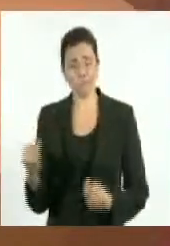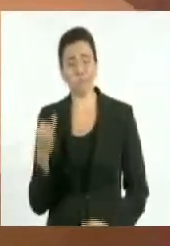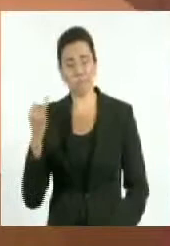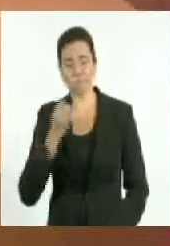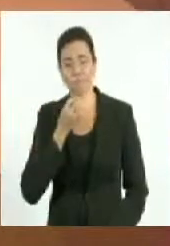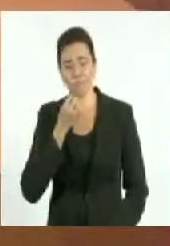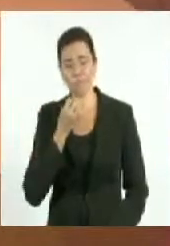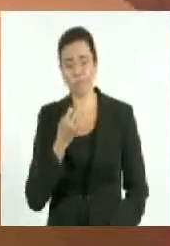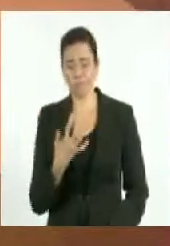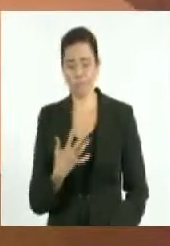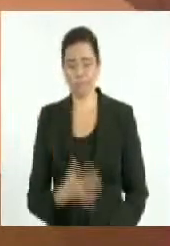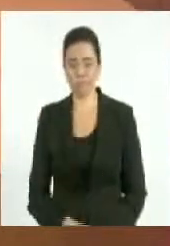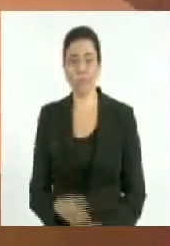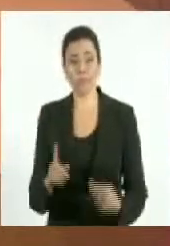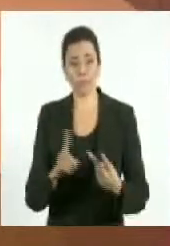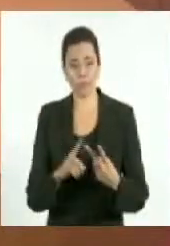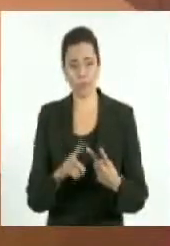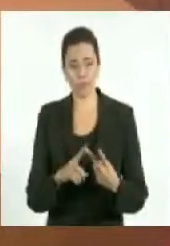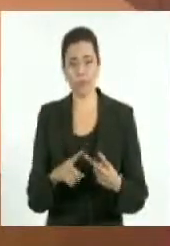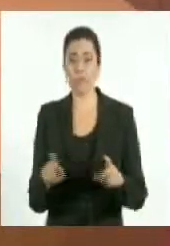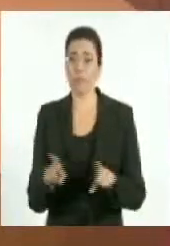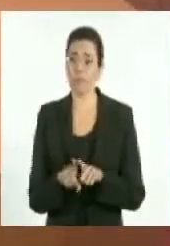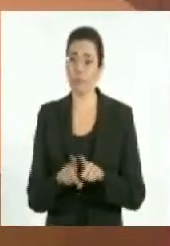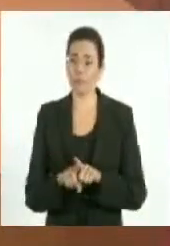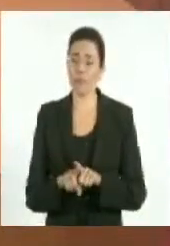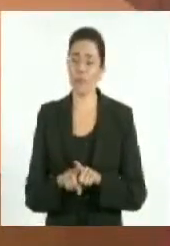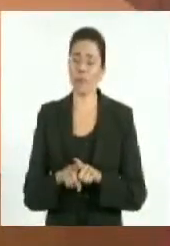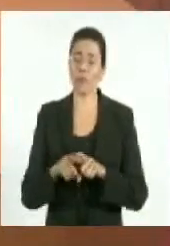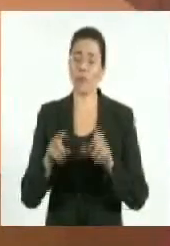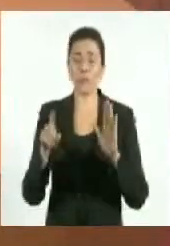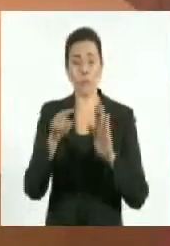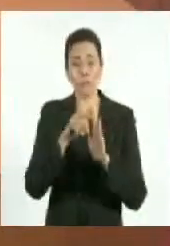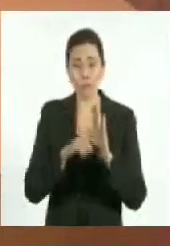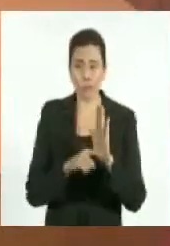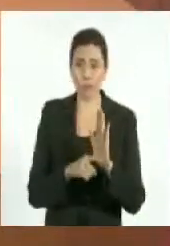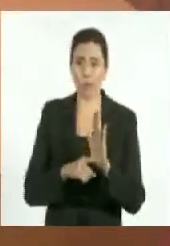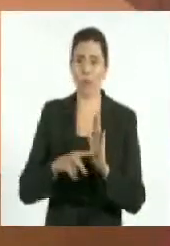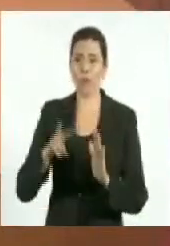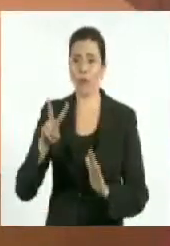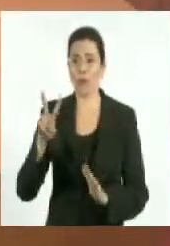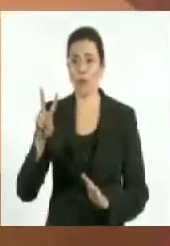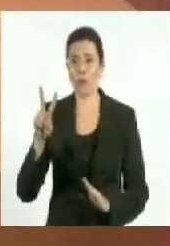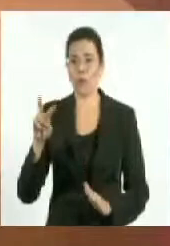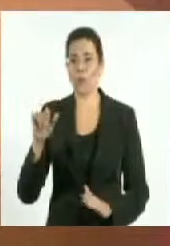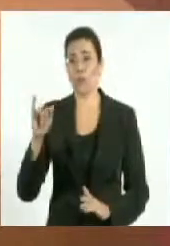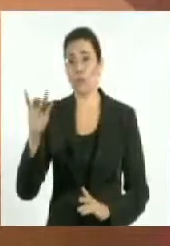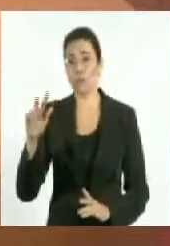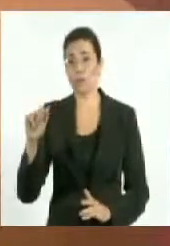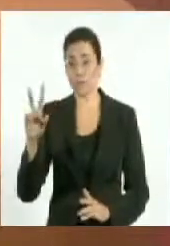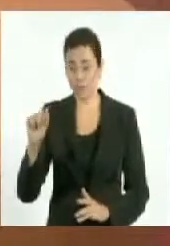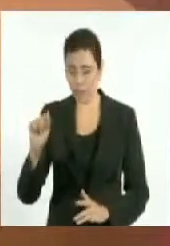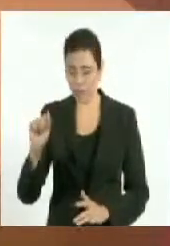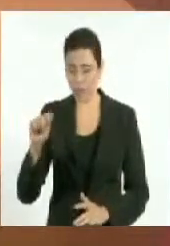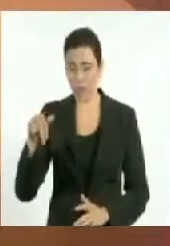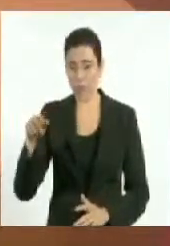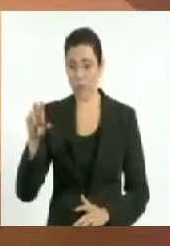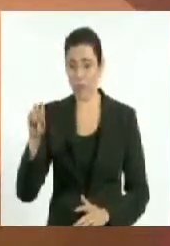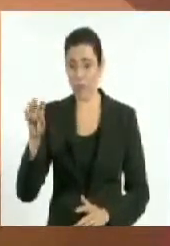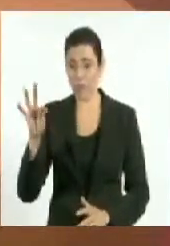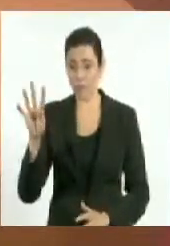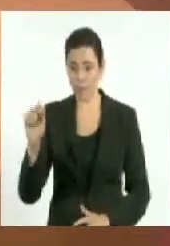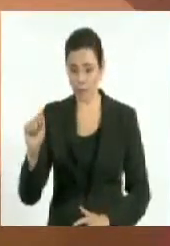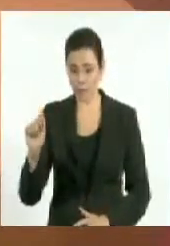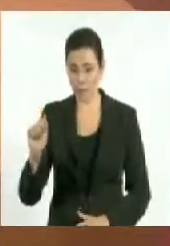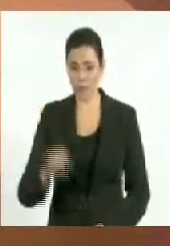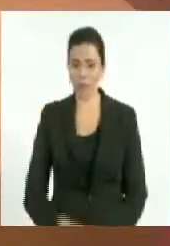clubes é o programa Viva Nota, né? Na administração passada, e eu não tenho vergonha de dizer isso,